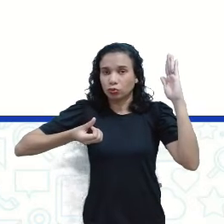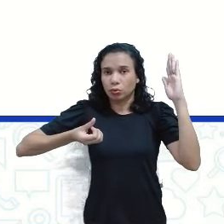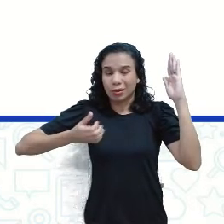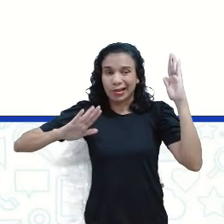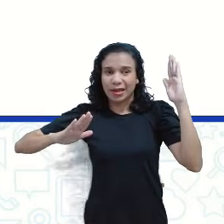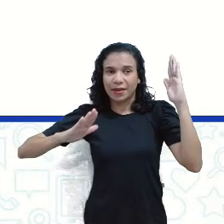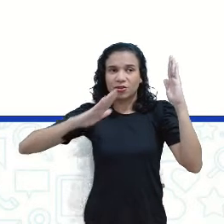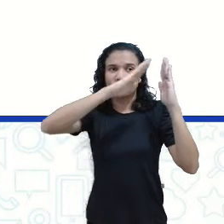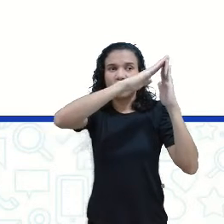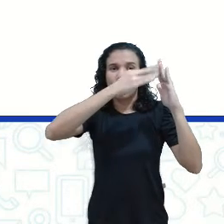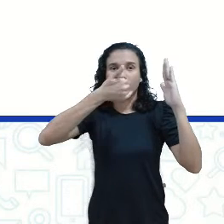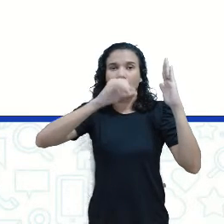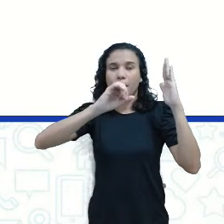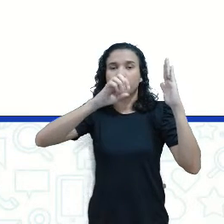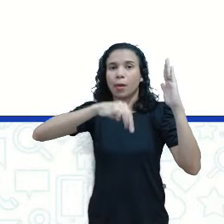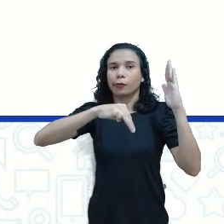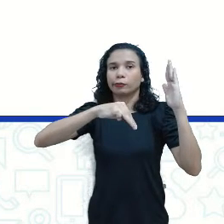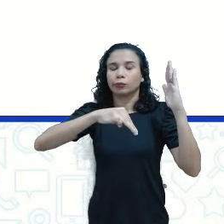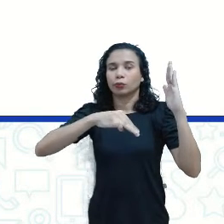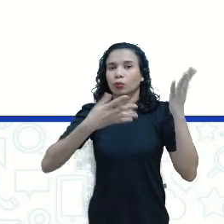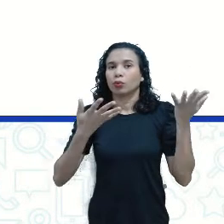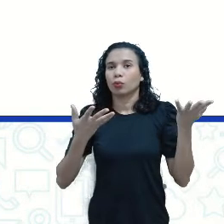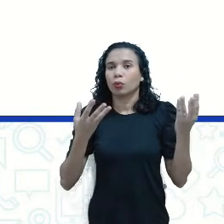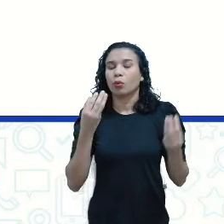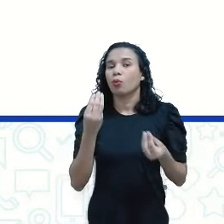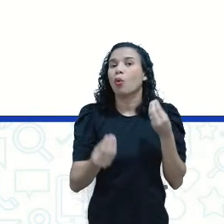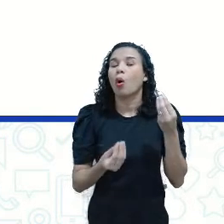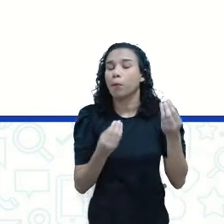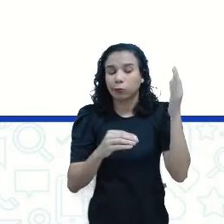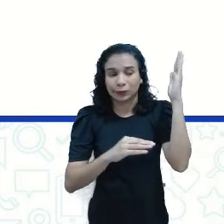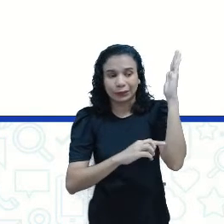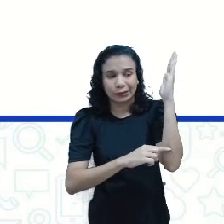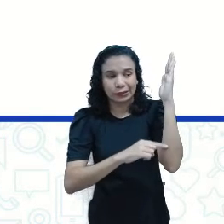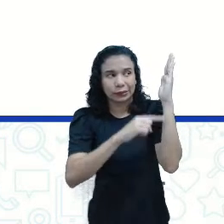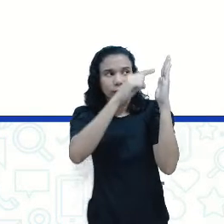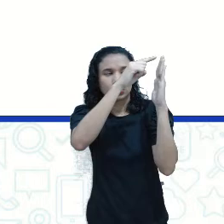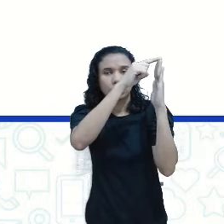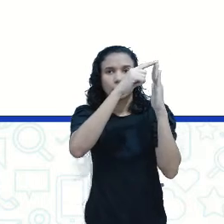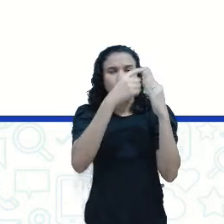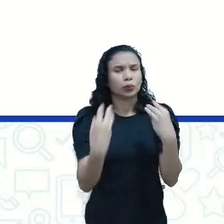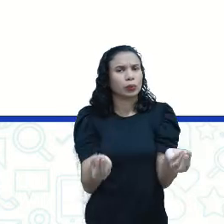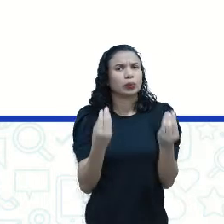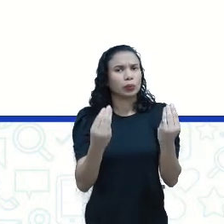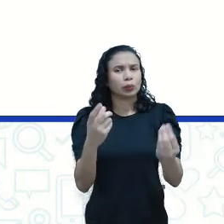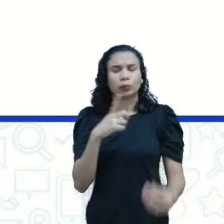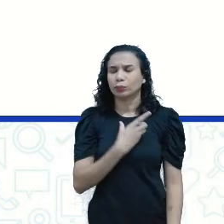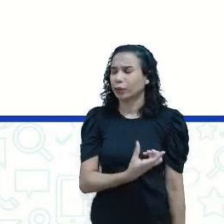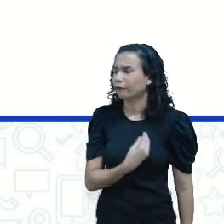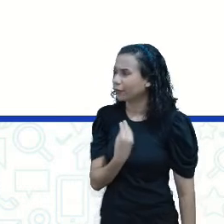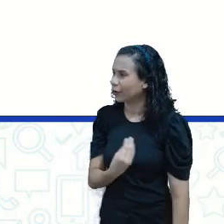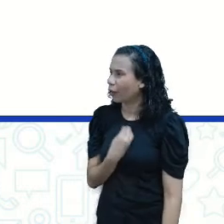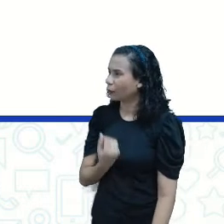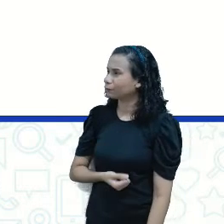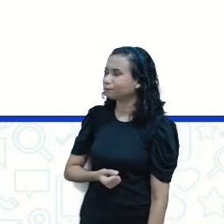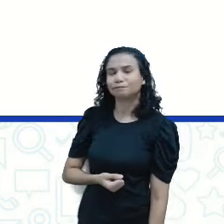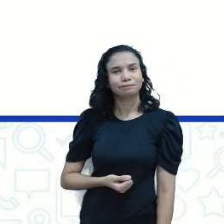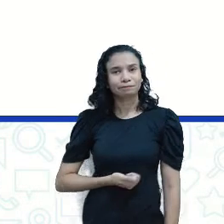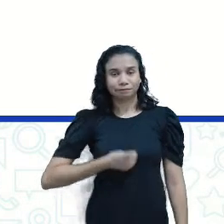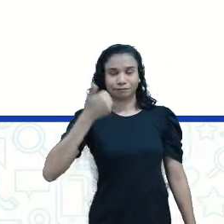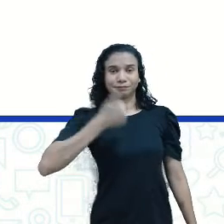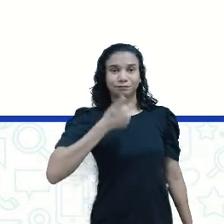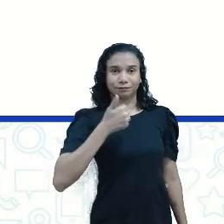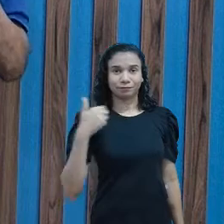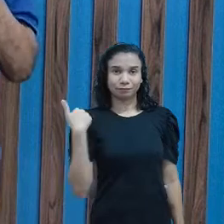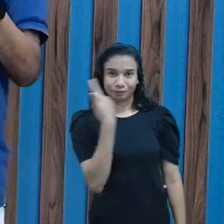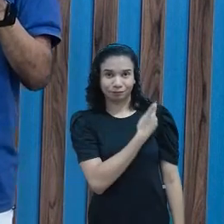quero saber a altura desse prédio. Ou da onde a escada está até embaixo. Como é que vai ficar lá? Até o chão. Primeira coisa,